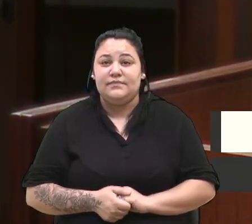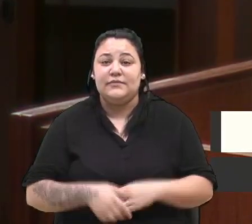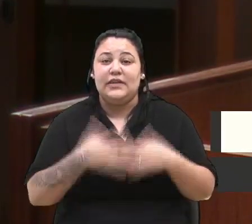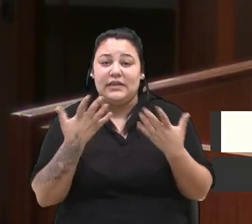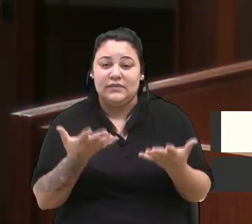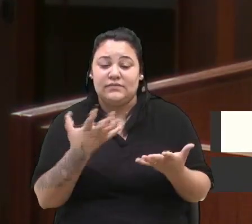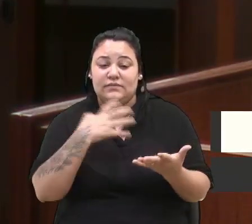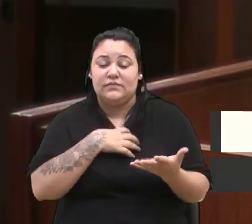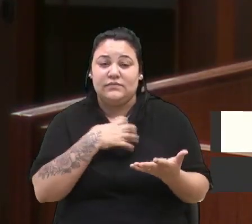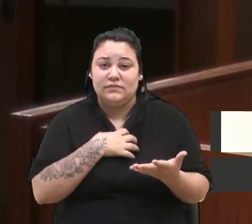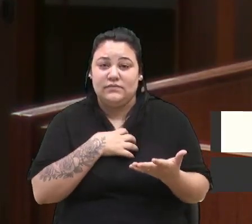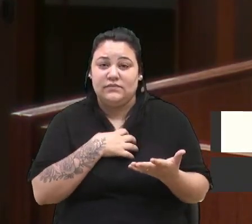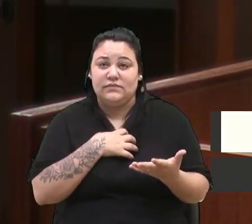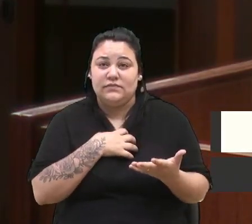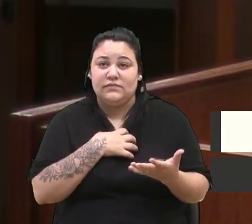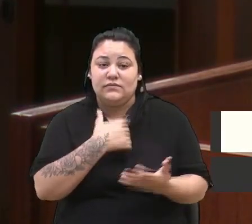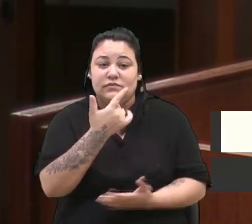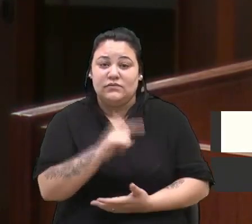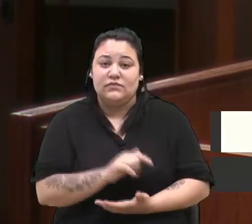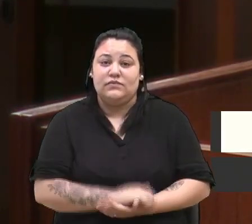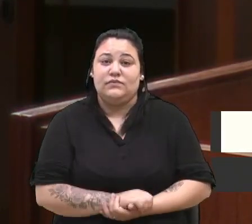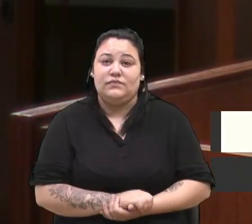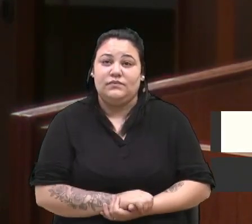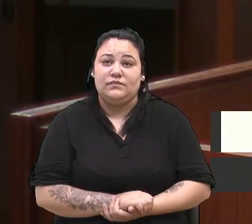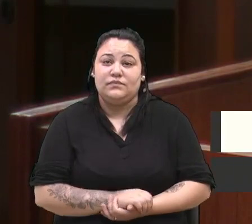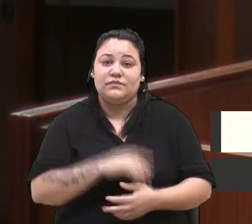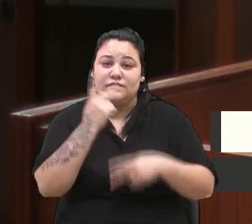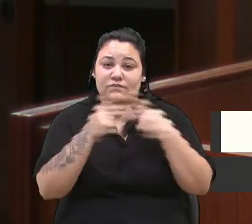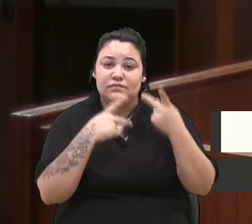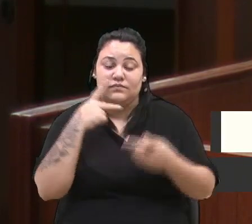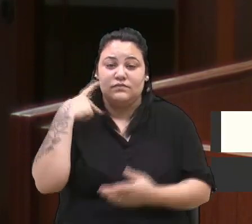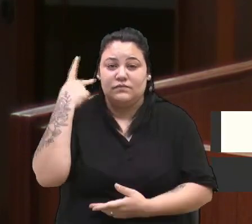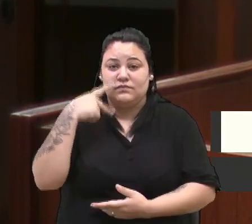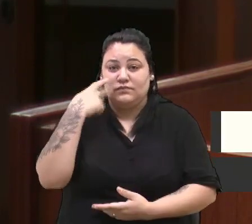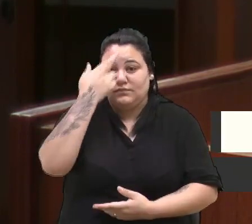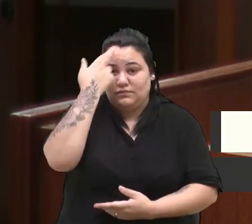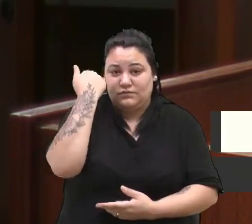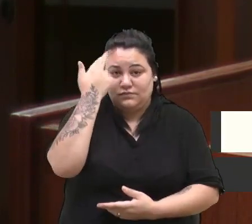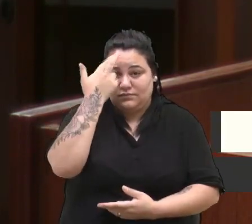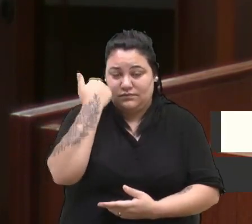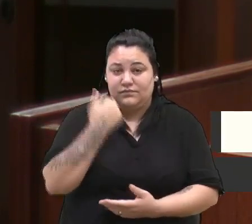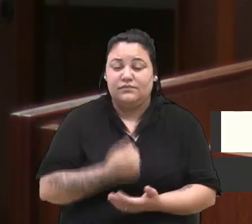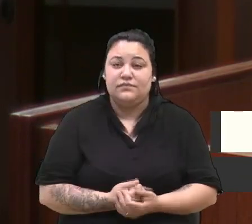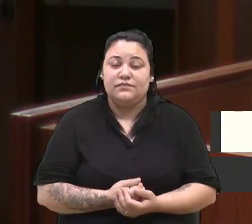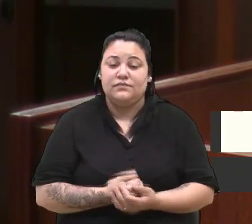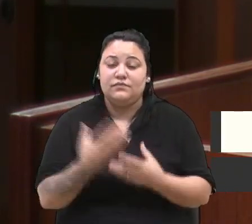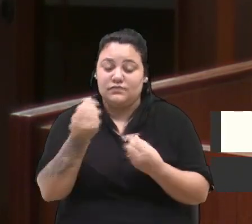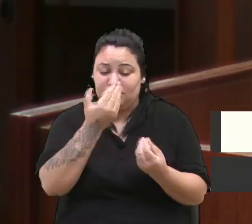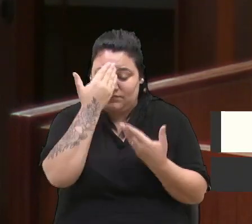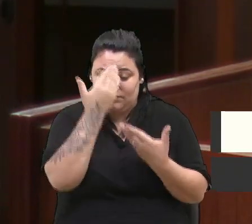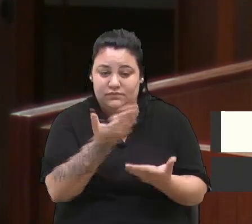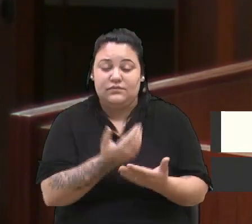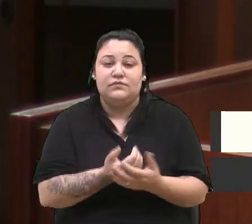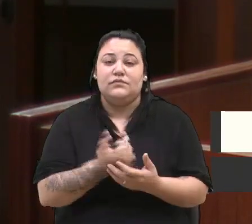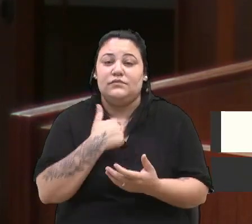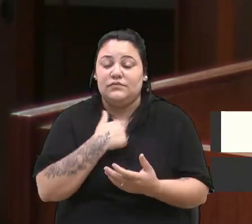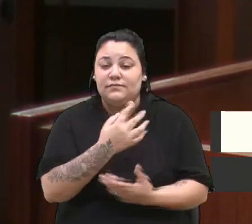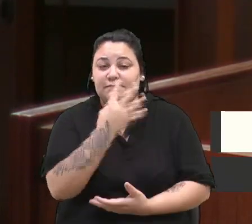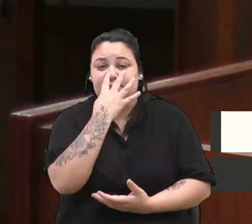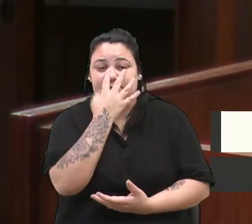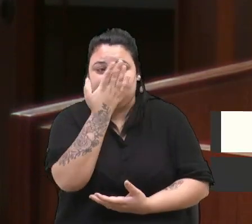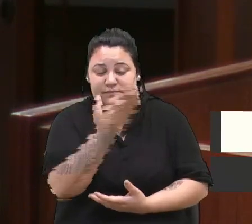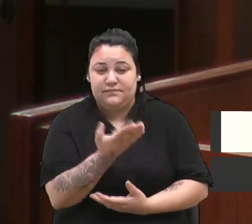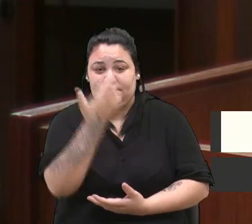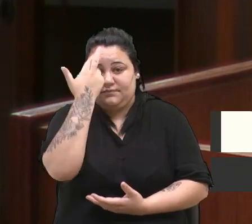sentido, mais uma vez, através das falas do vereador Rafael que me contemplaram, muito obrigado. Eu até admiro o senhor e